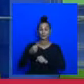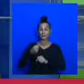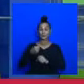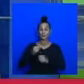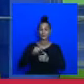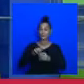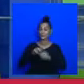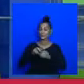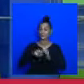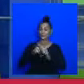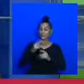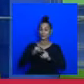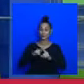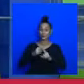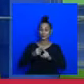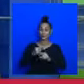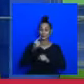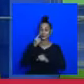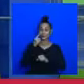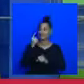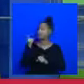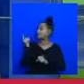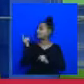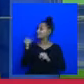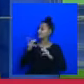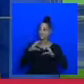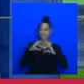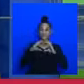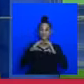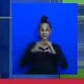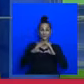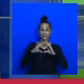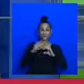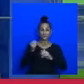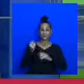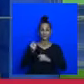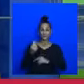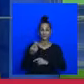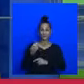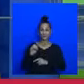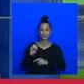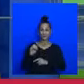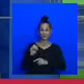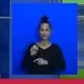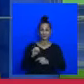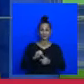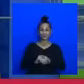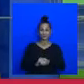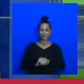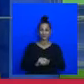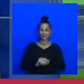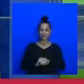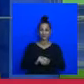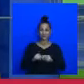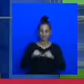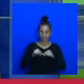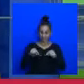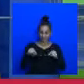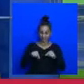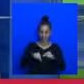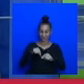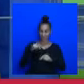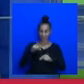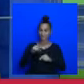número do segundo sorteio da dupla Sena. Bola branca, número 20. Branca, 20. As 6